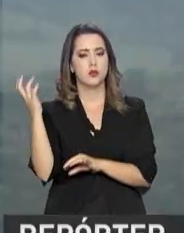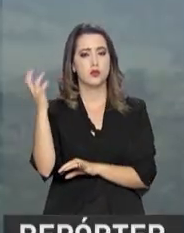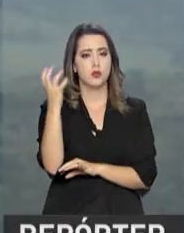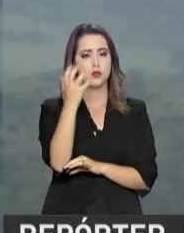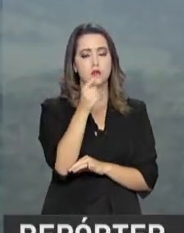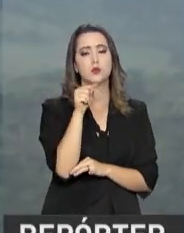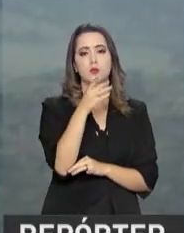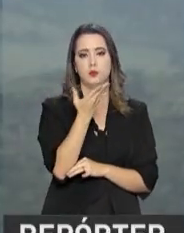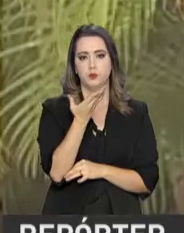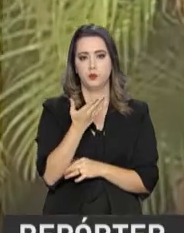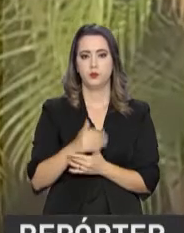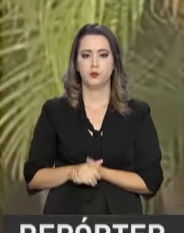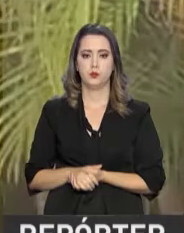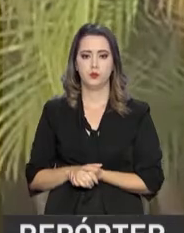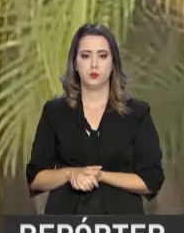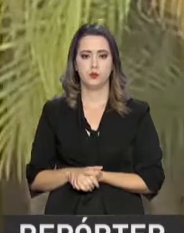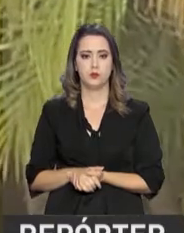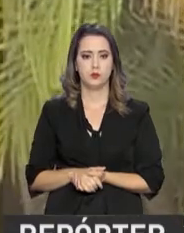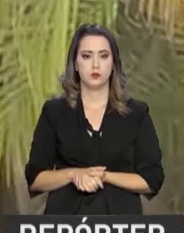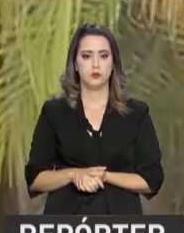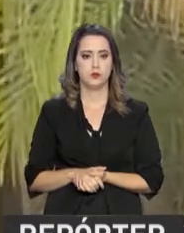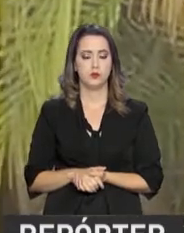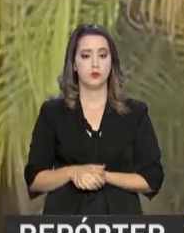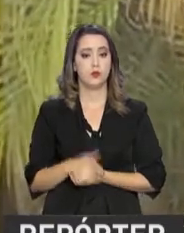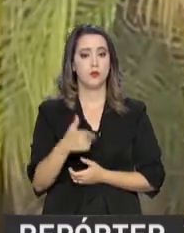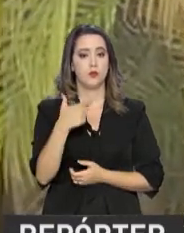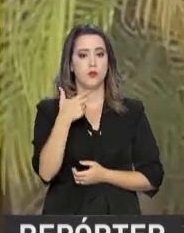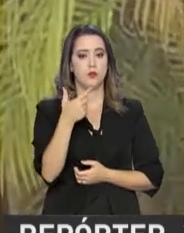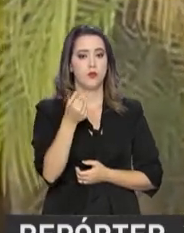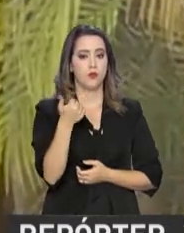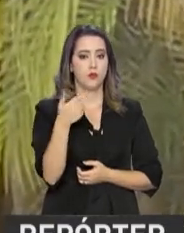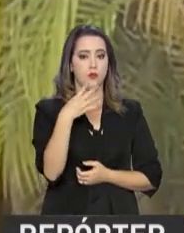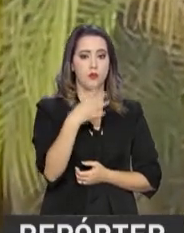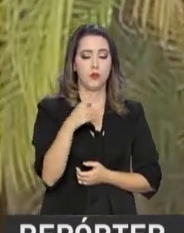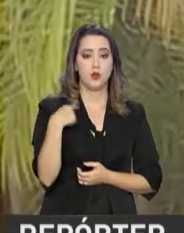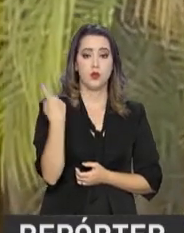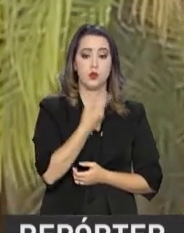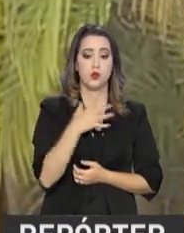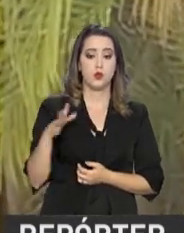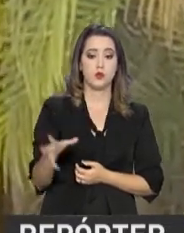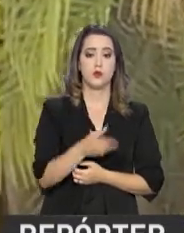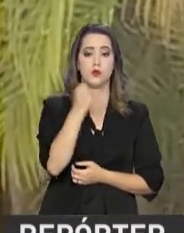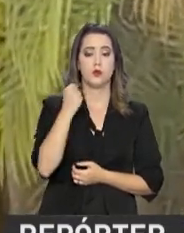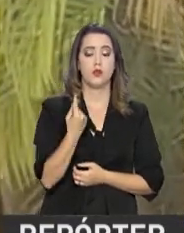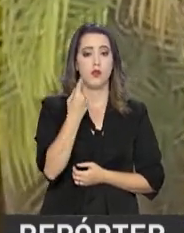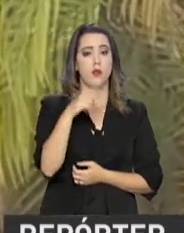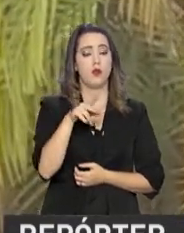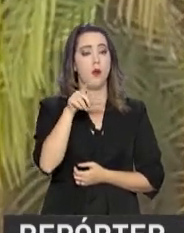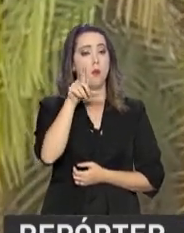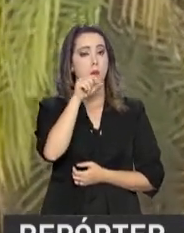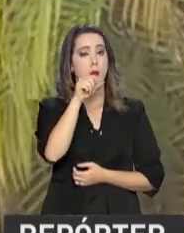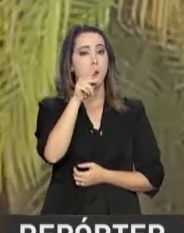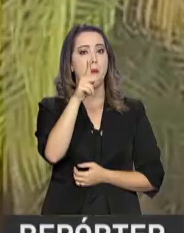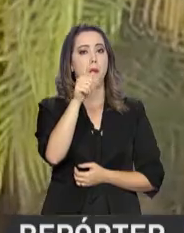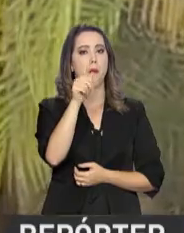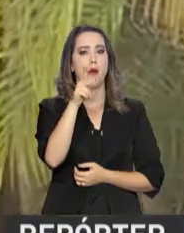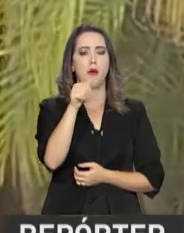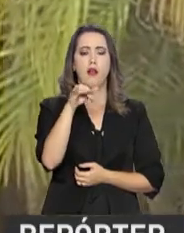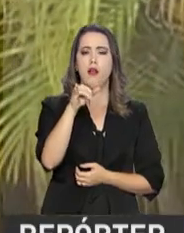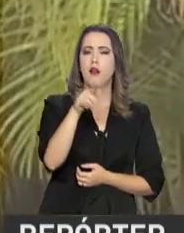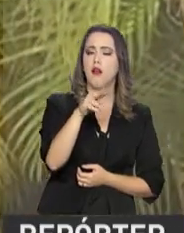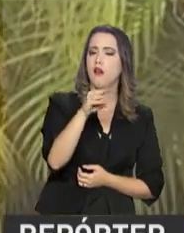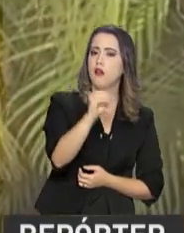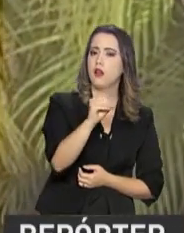atlântica a saída da lista o papagaio de cara roxa foi o que a gente